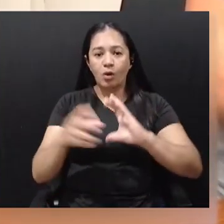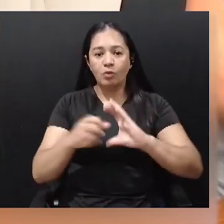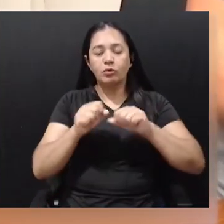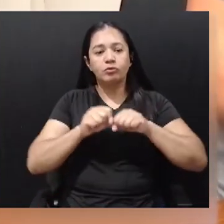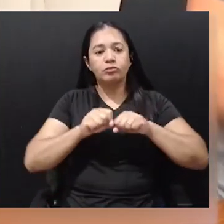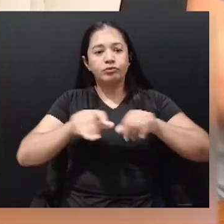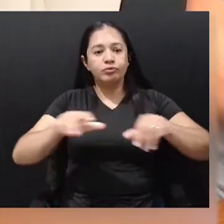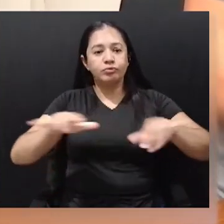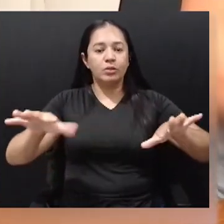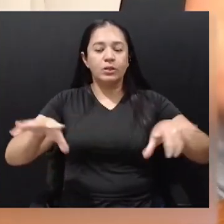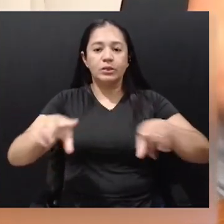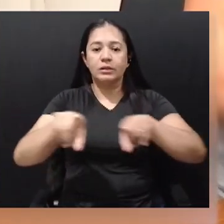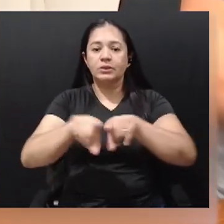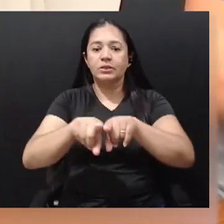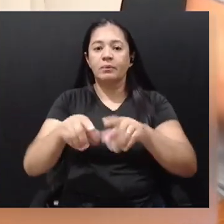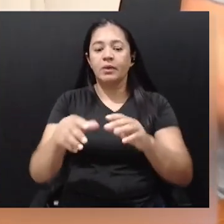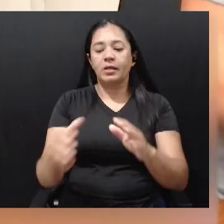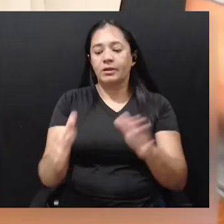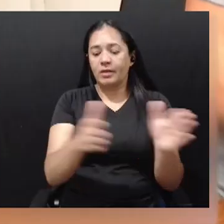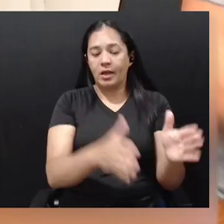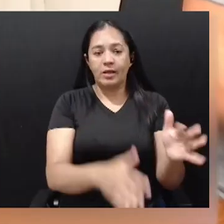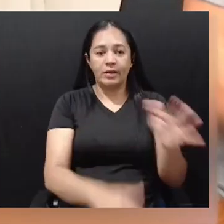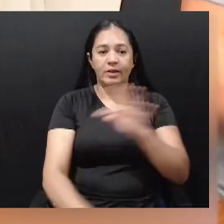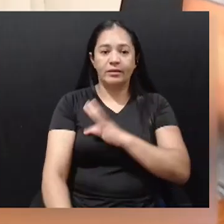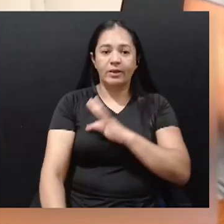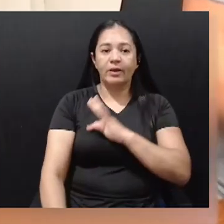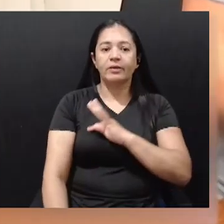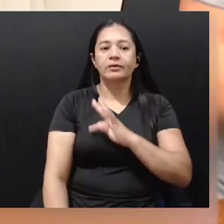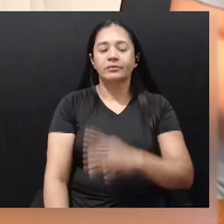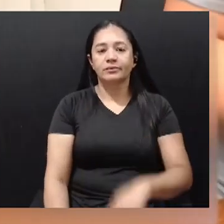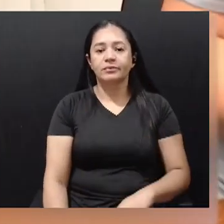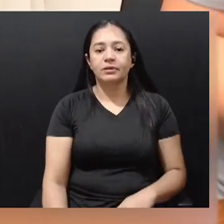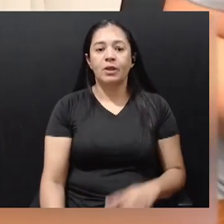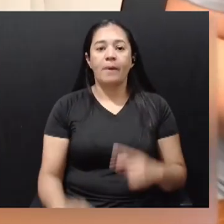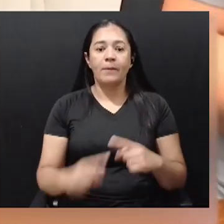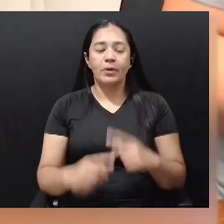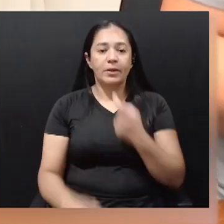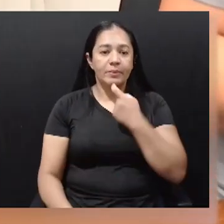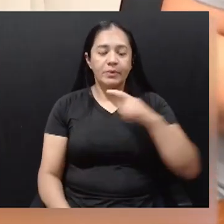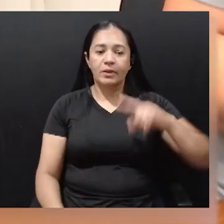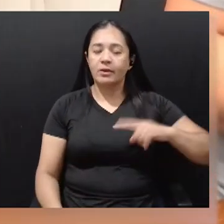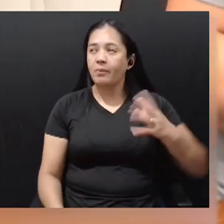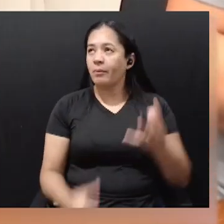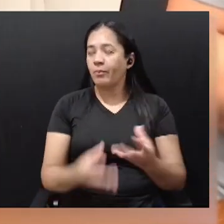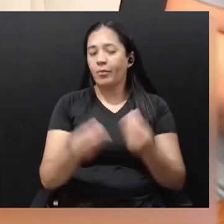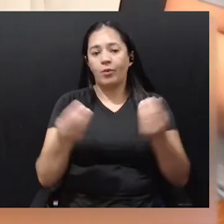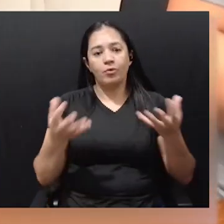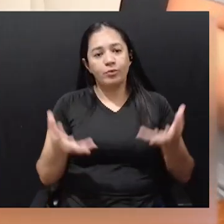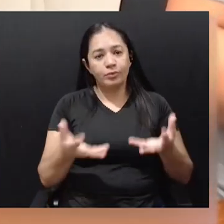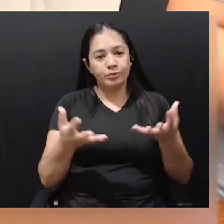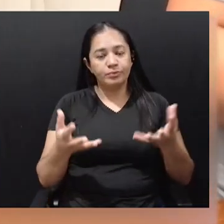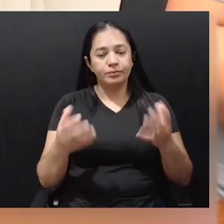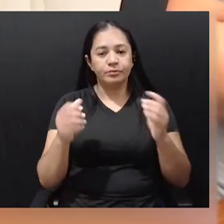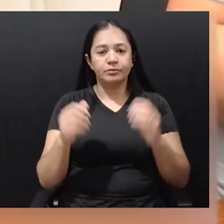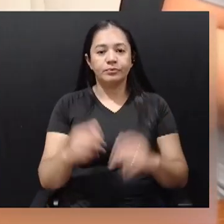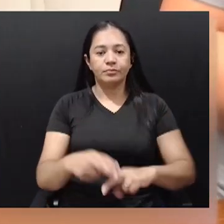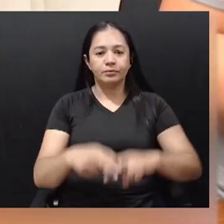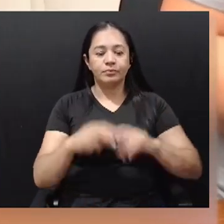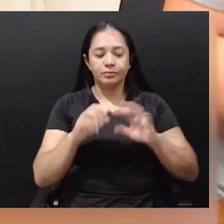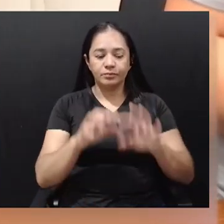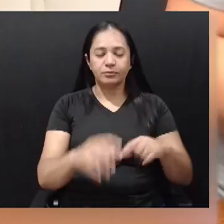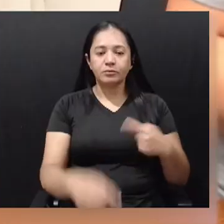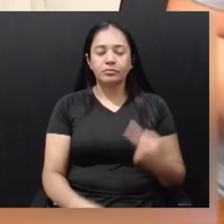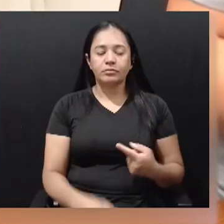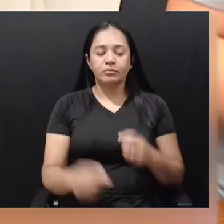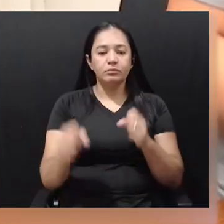parte técnica, que eu acho que a cidade de Campinas tem muito a contribuir, né, com relação a isso, né? Mas como que a gente pode... Eu acho que tudo isso